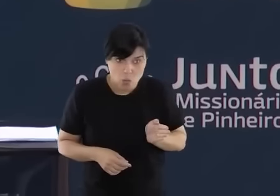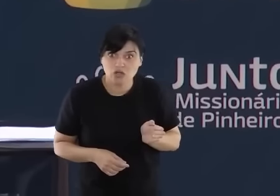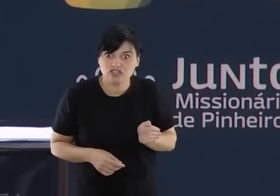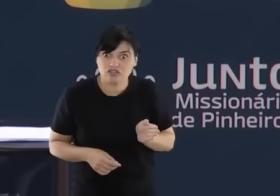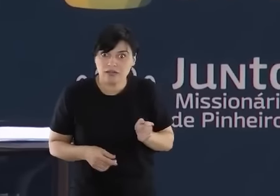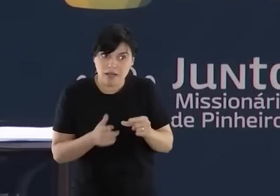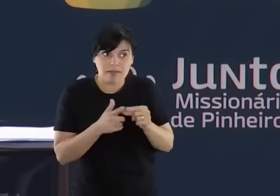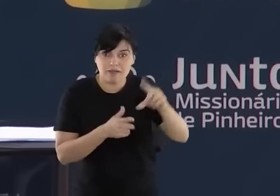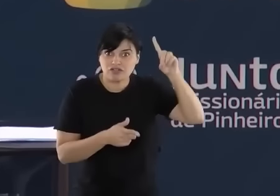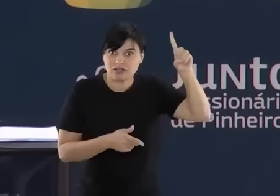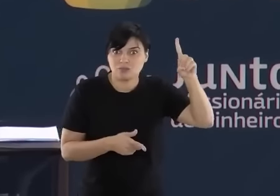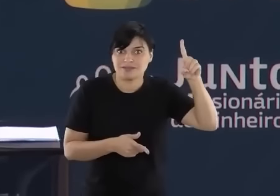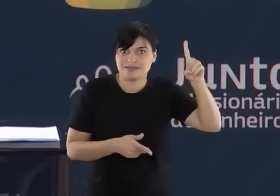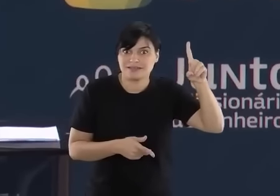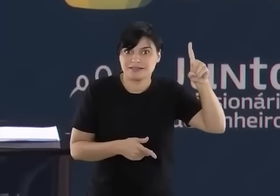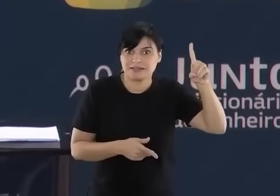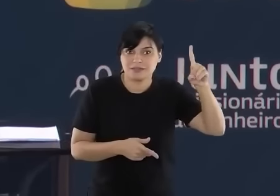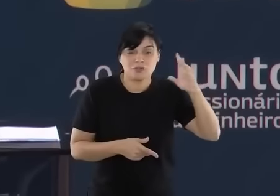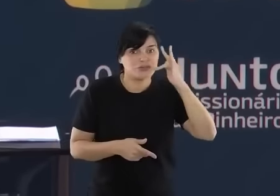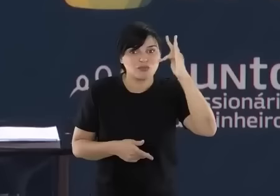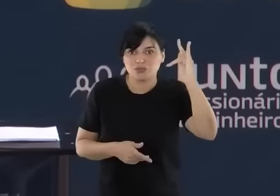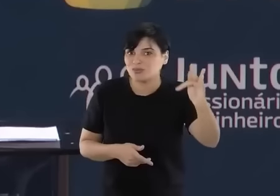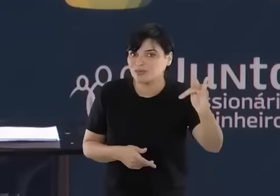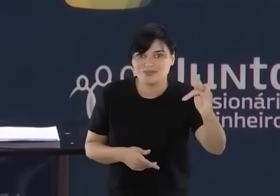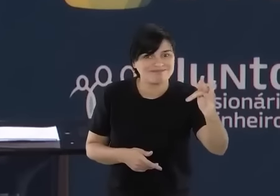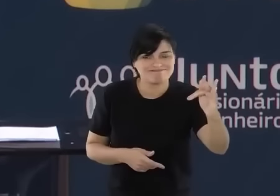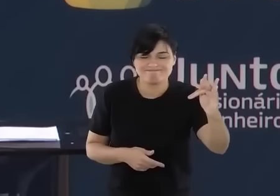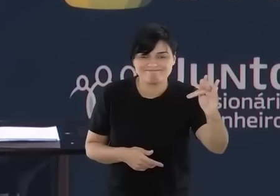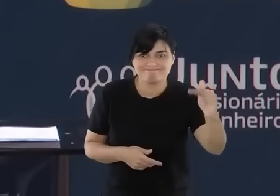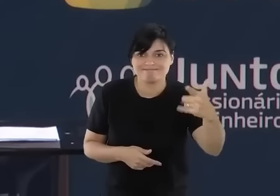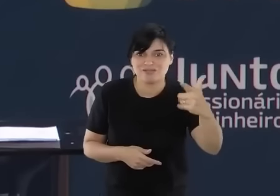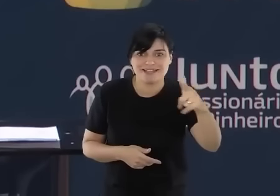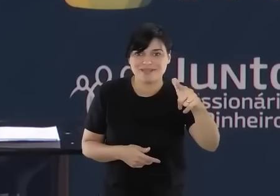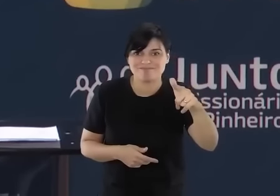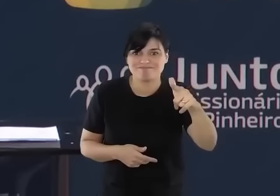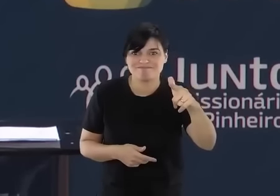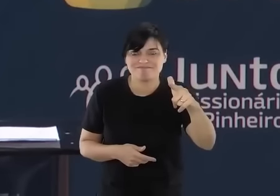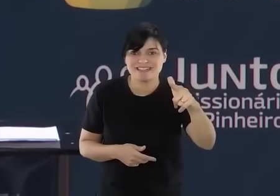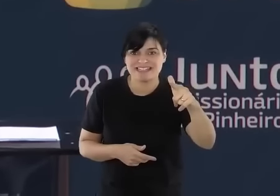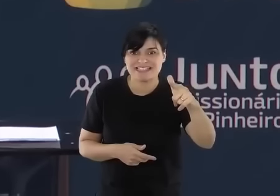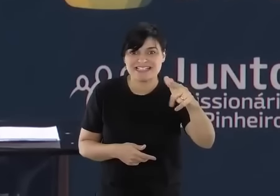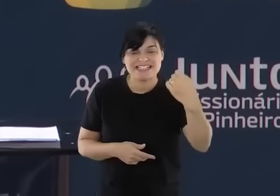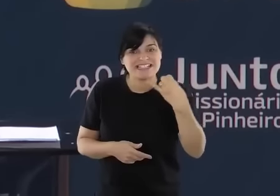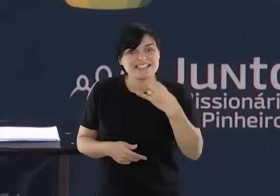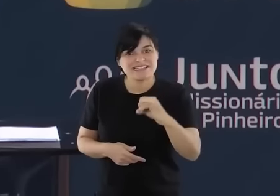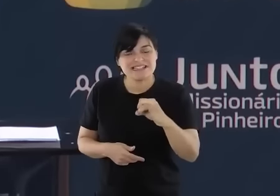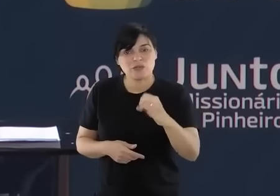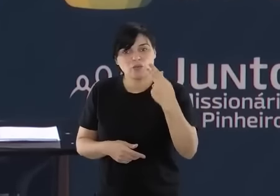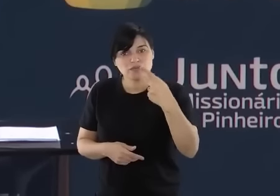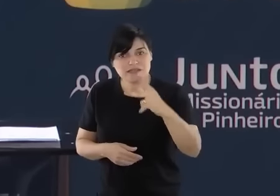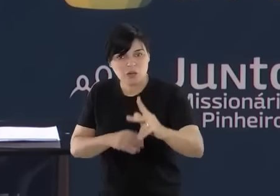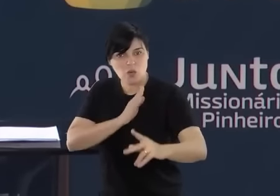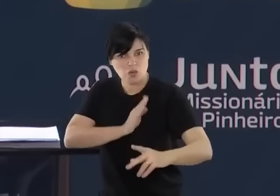você quer a Bíblia diz que é Deus quem deu arrependimento pra vida se você endureceu o seu coração Hoje